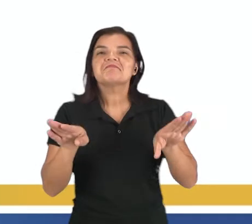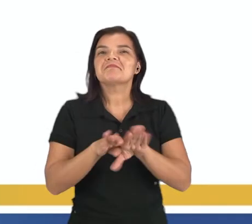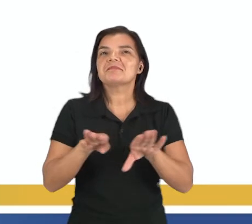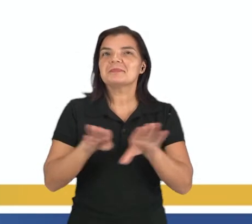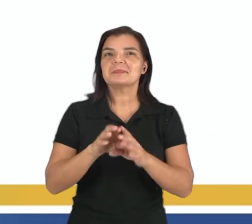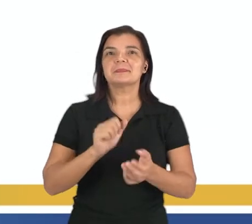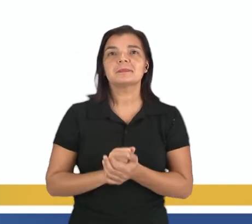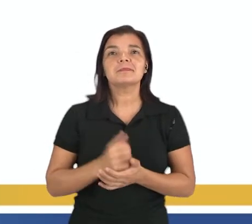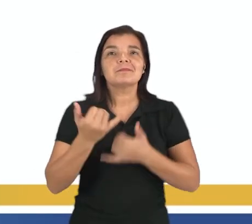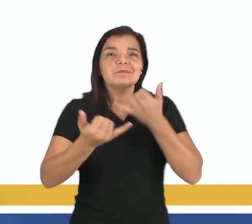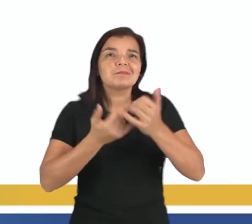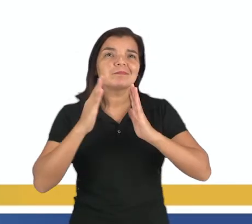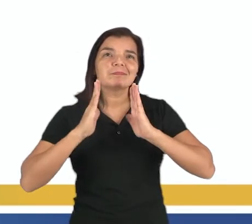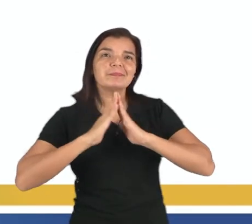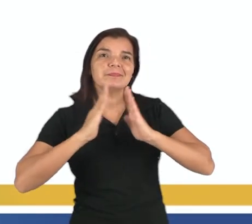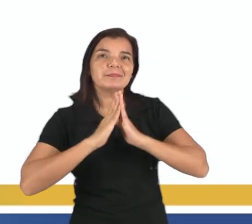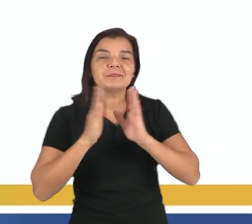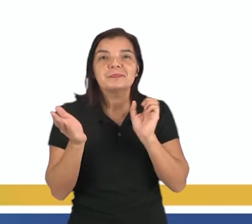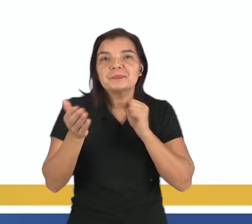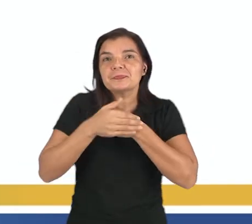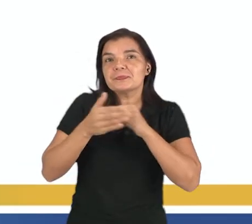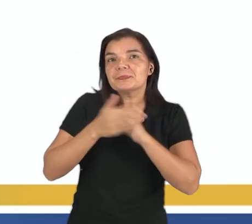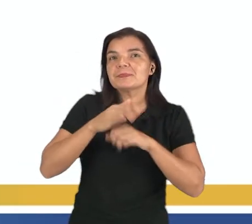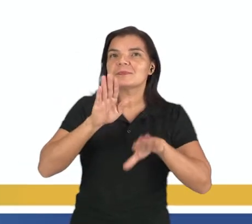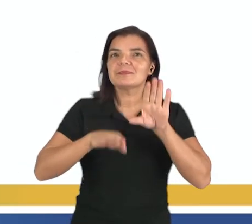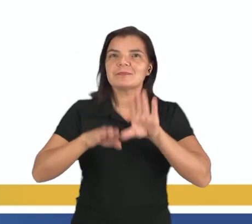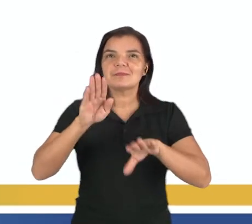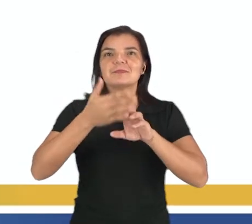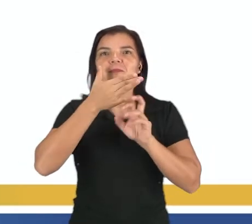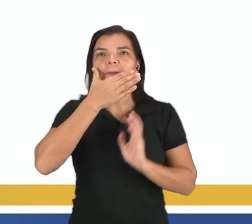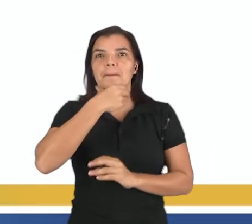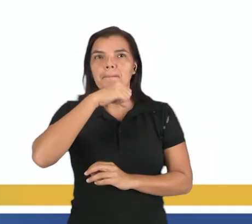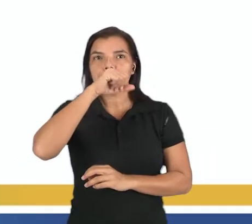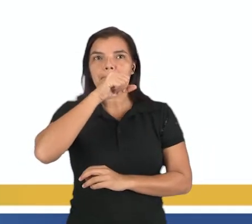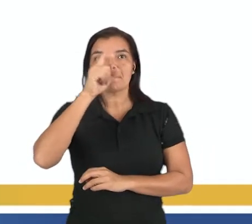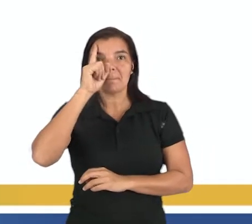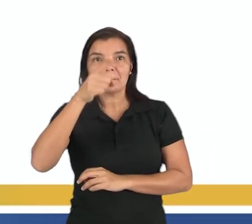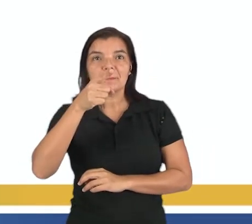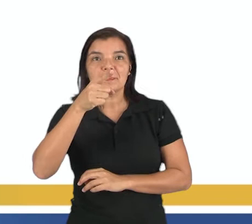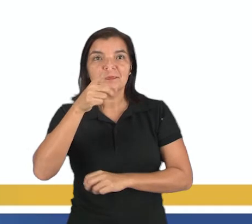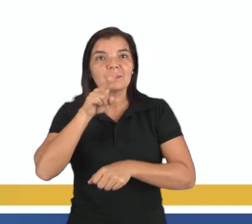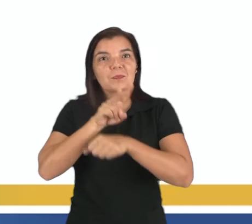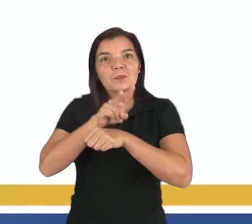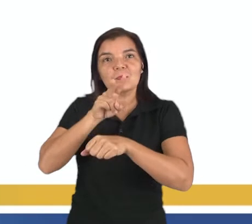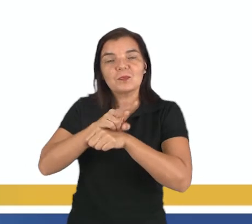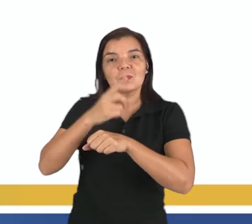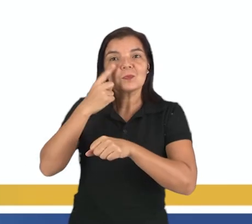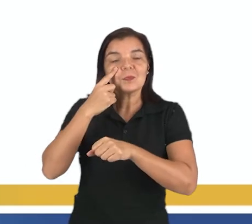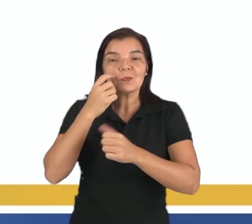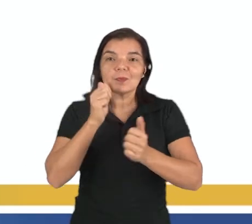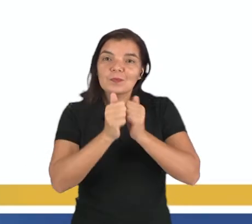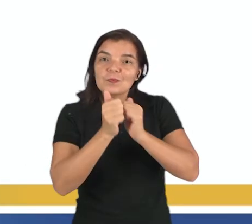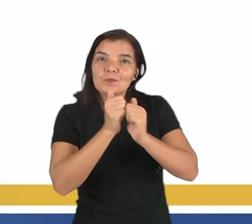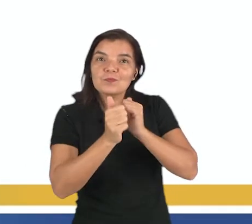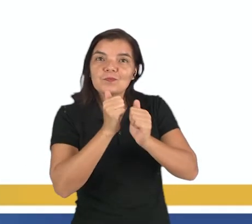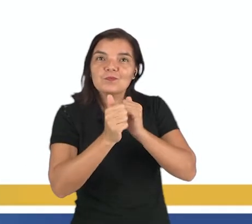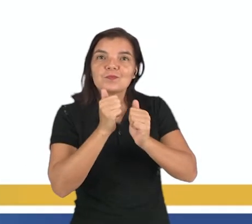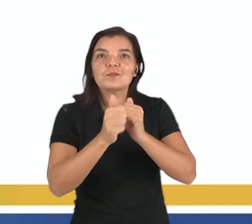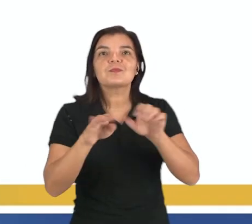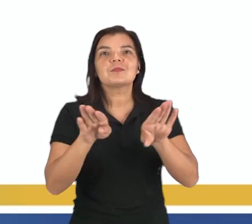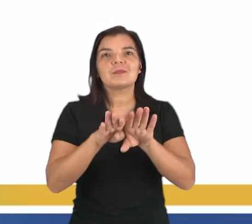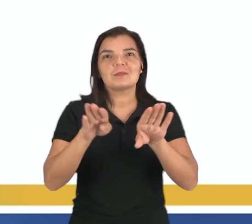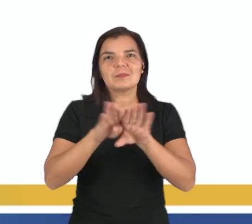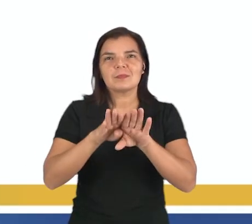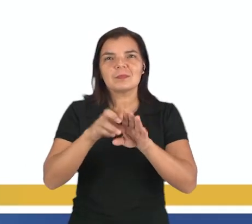também. Brincávamos de casinha, de esconde-esconde, e às vezes, quando papai nos mandava pastorar o plantio